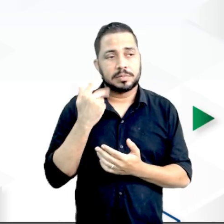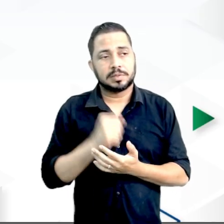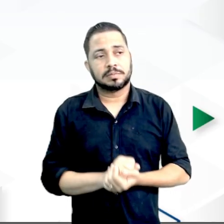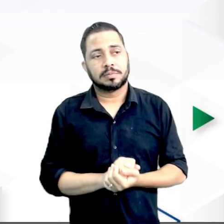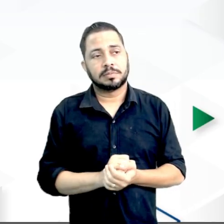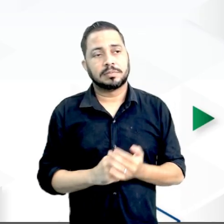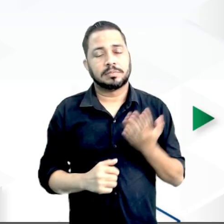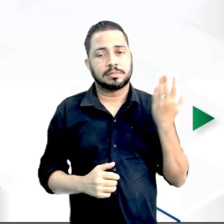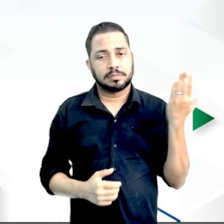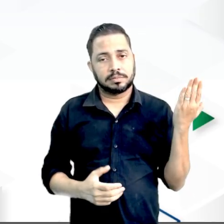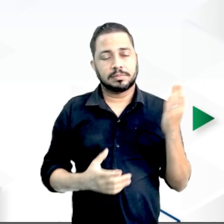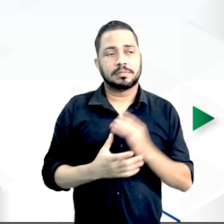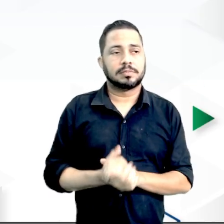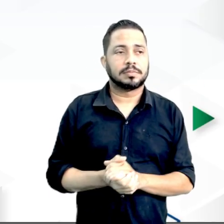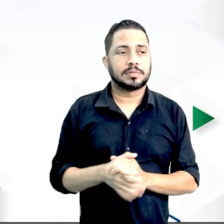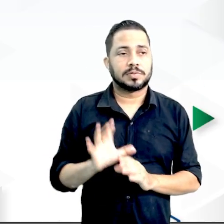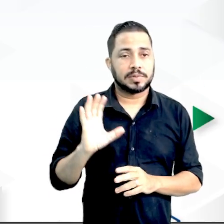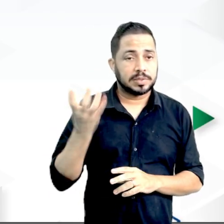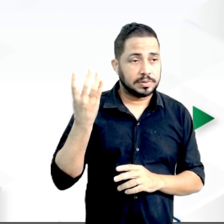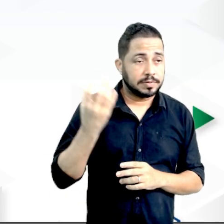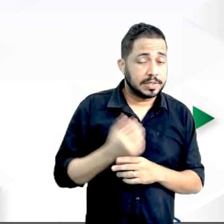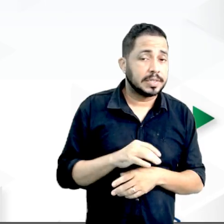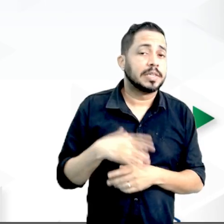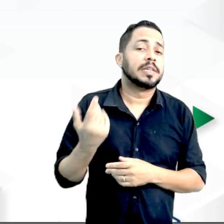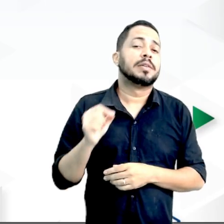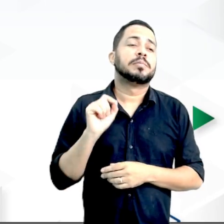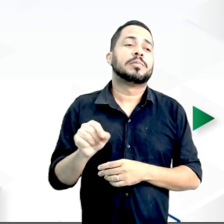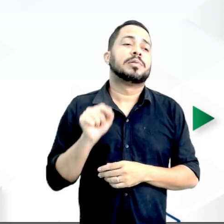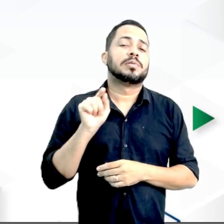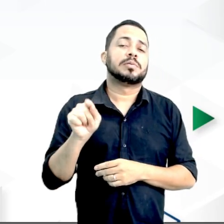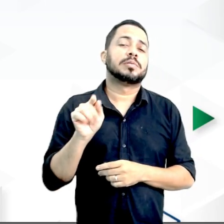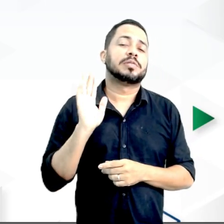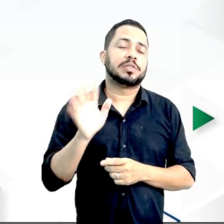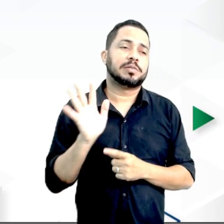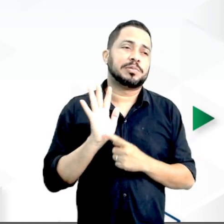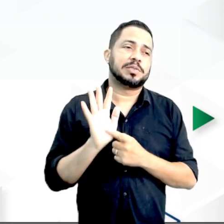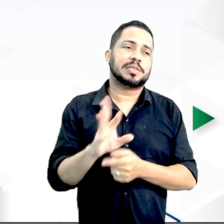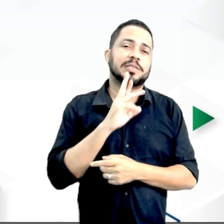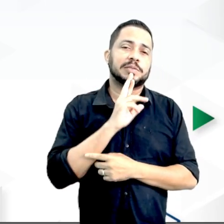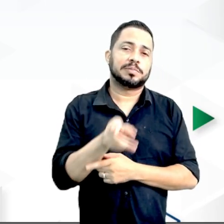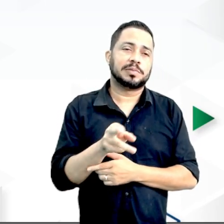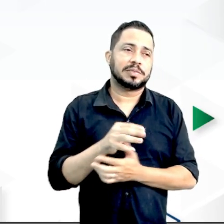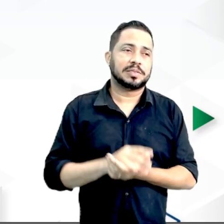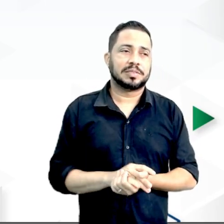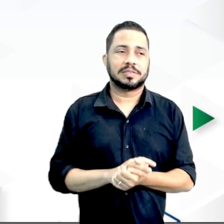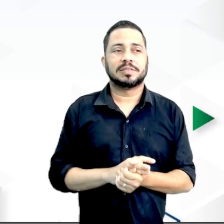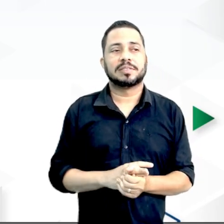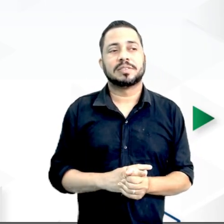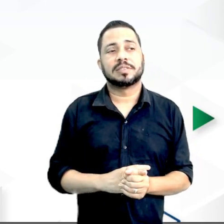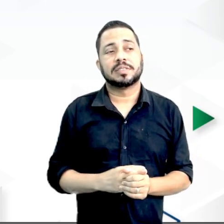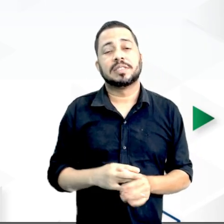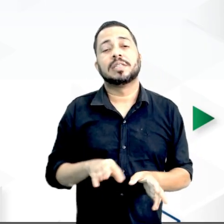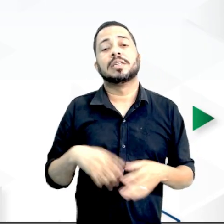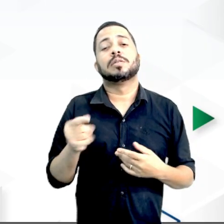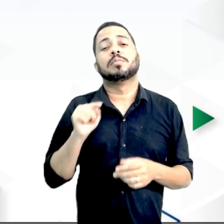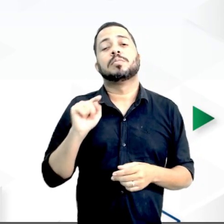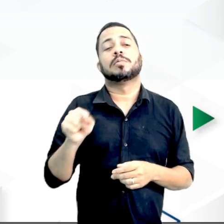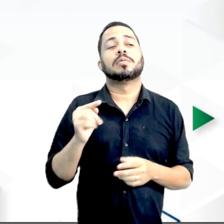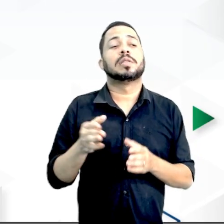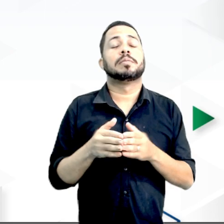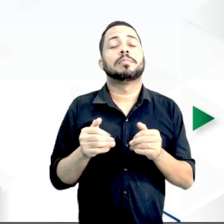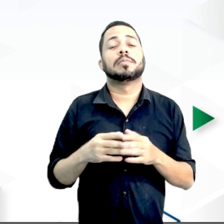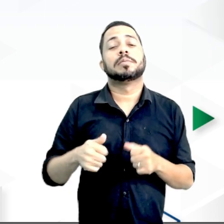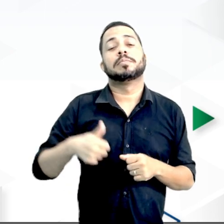comigo então? Vamos resolver? Quem é o ponto? Já mostrei a resposta aí para vocês, ó, mas vamos ver comigo. Quem é o ponto que ele